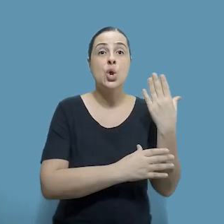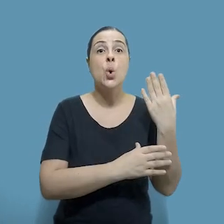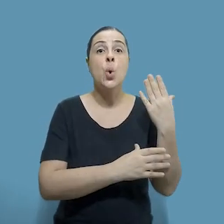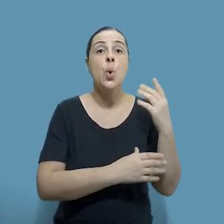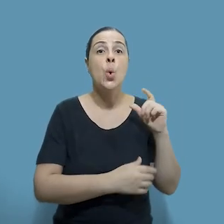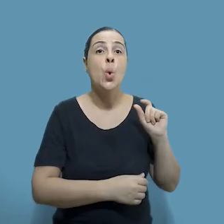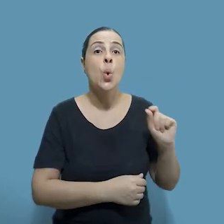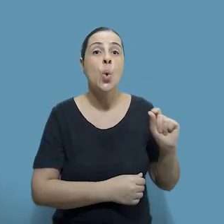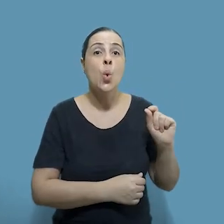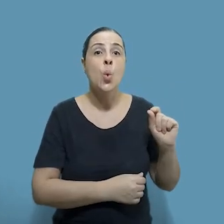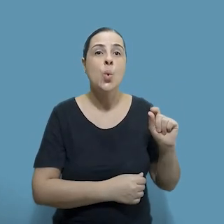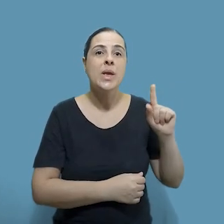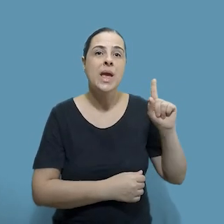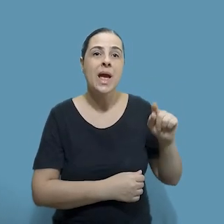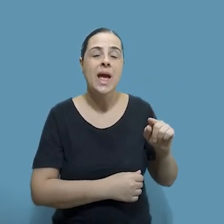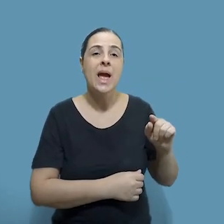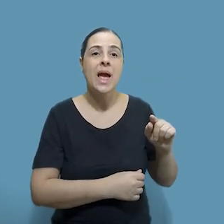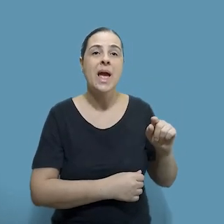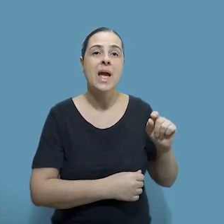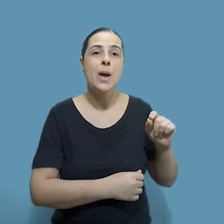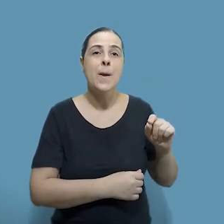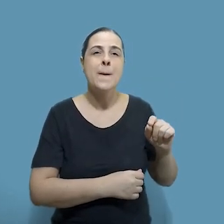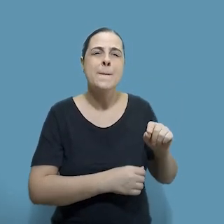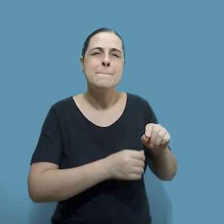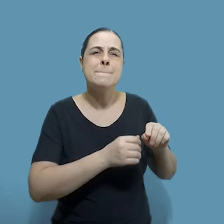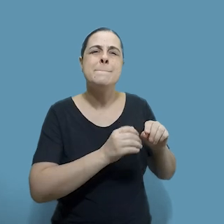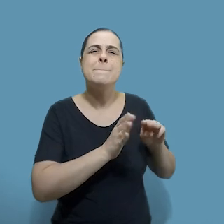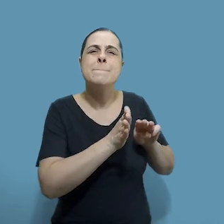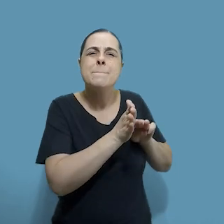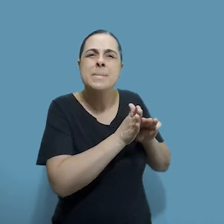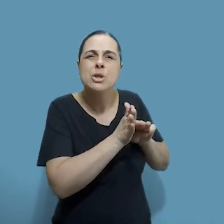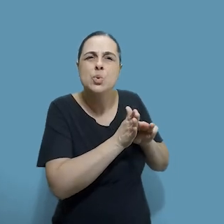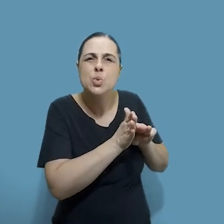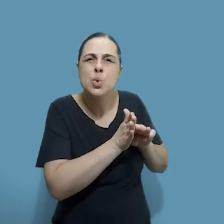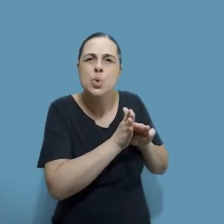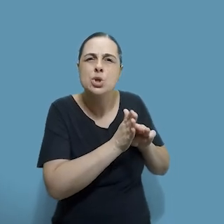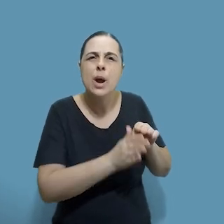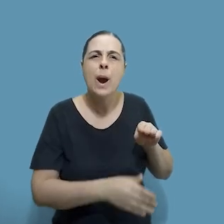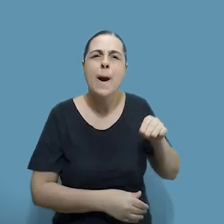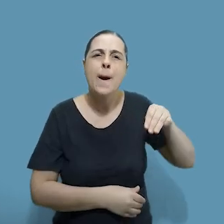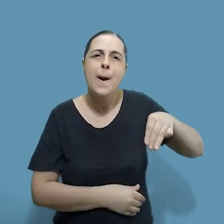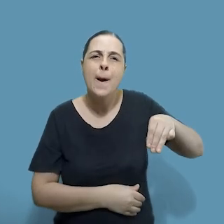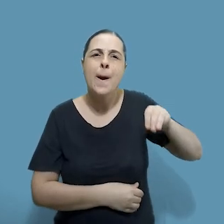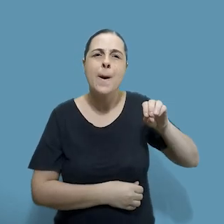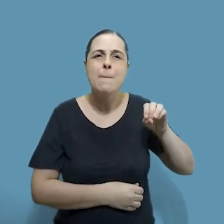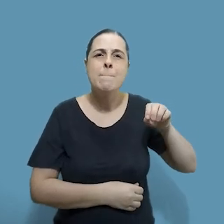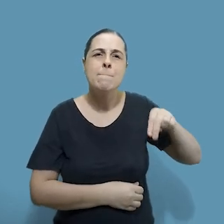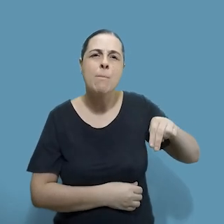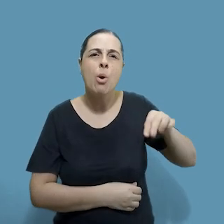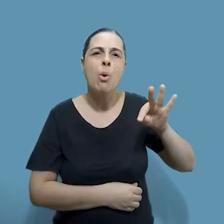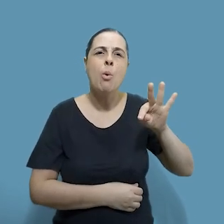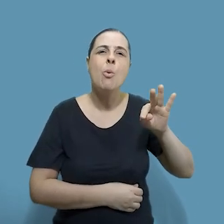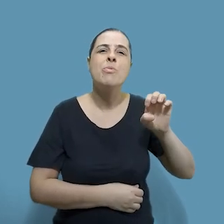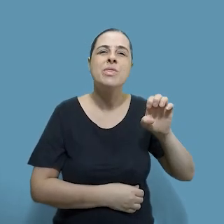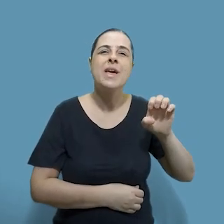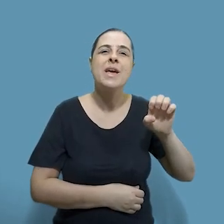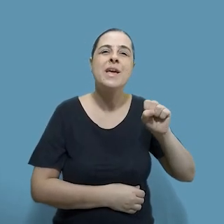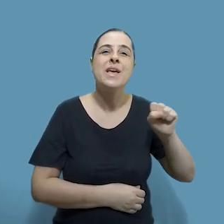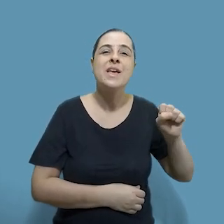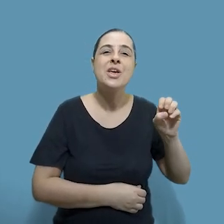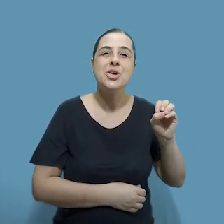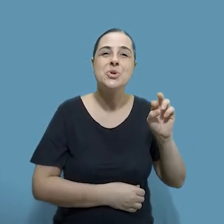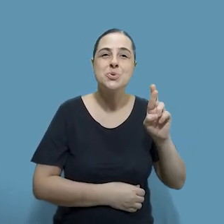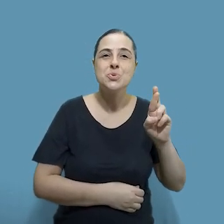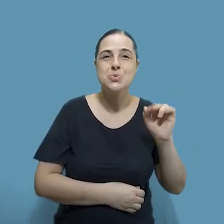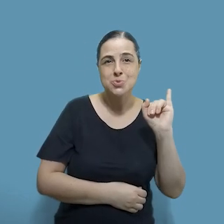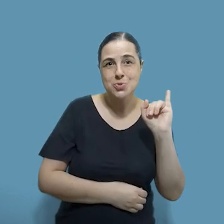alguma resposta mesmo, deixou as 6 filhas com o marido, né? Que foi maravilhoso, porque também não